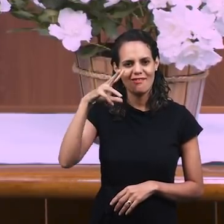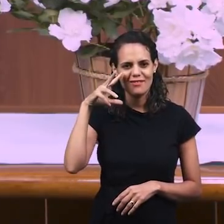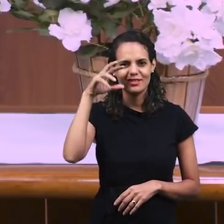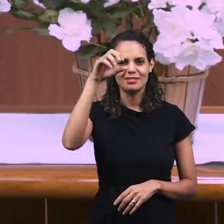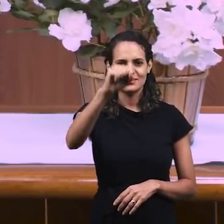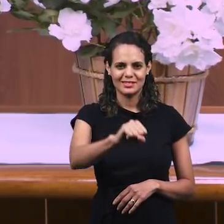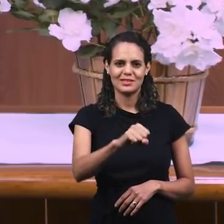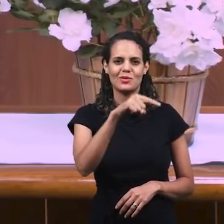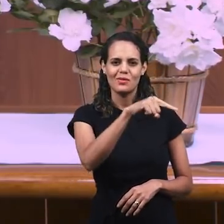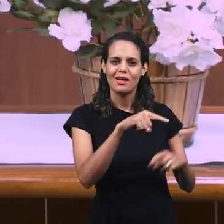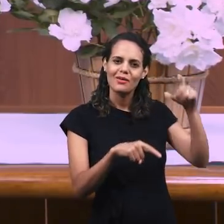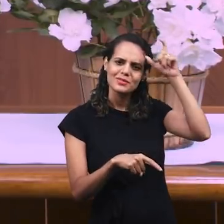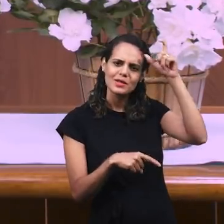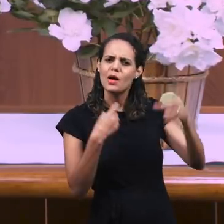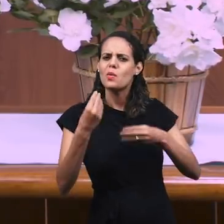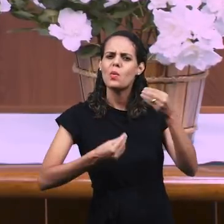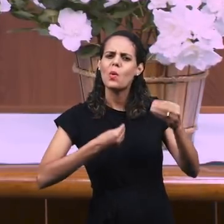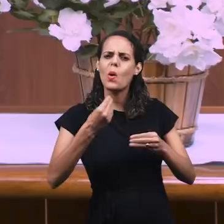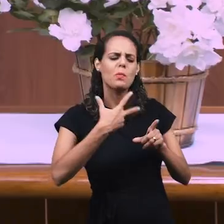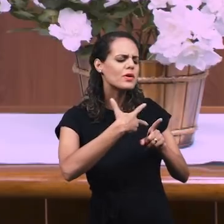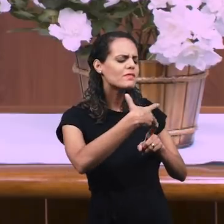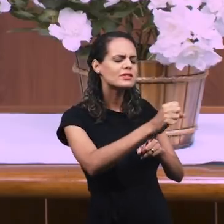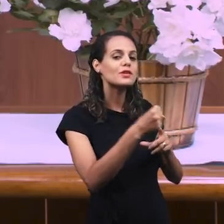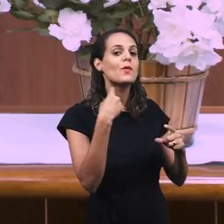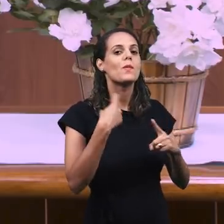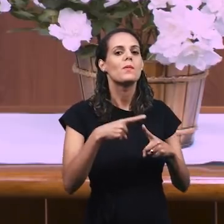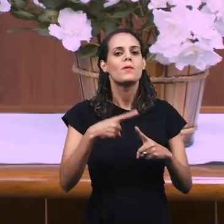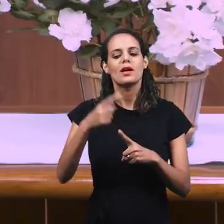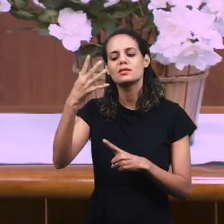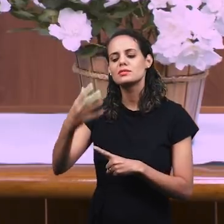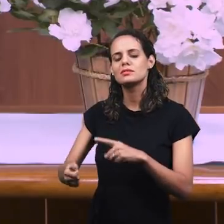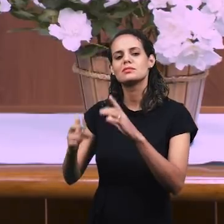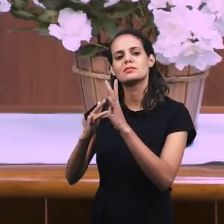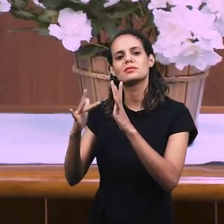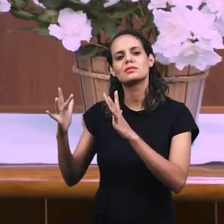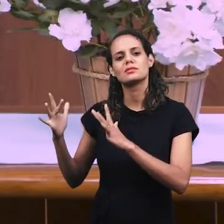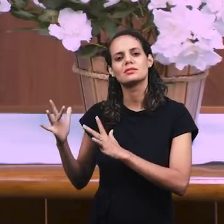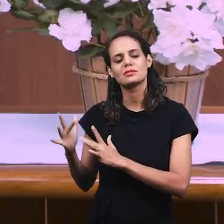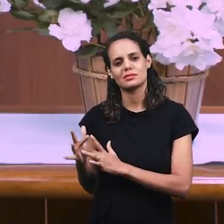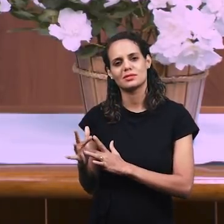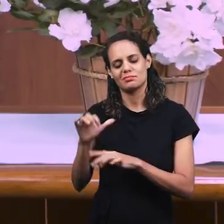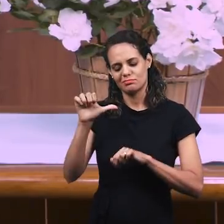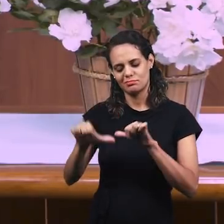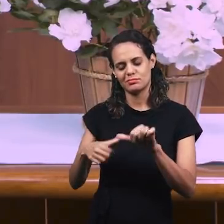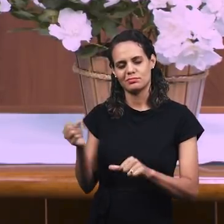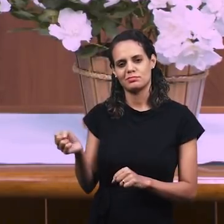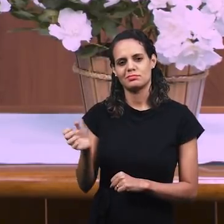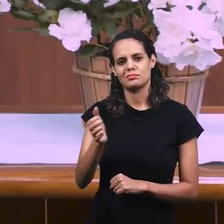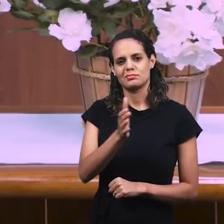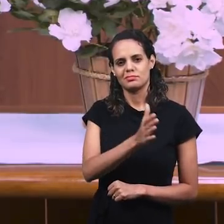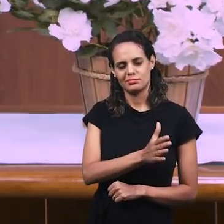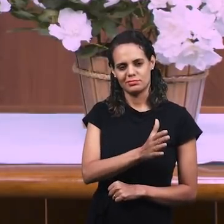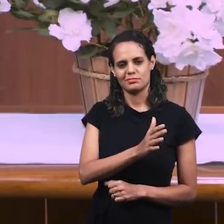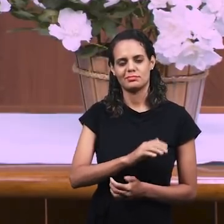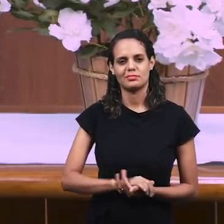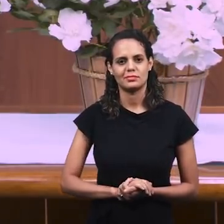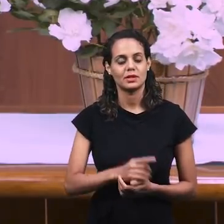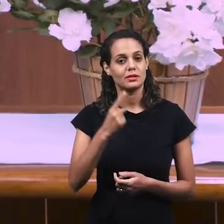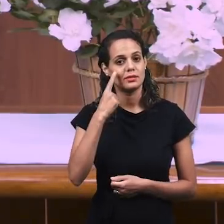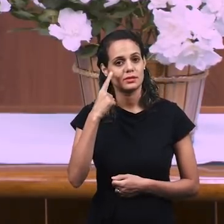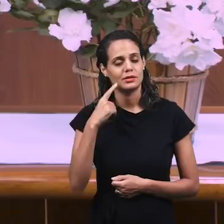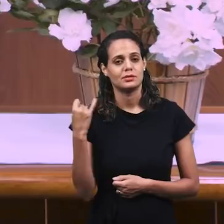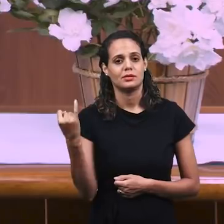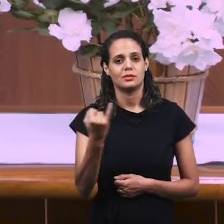Venceu como? No dia em que aceitou Jesus, no dia em que nasceu de novo. Veja,